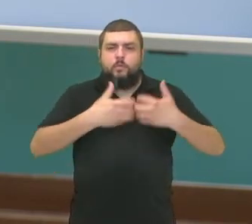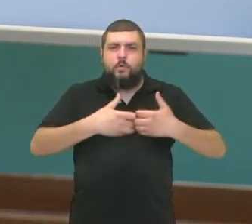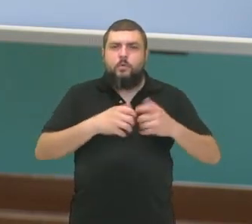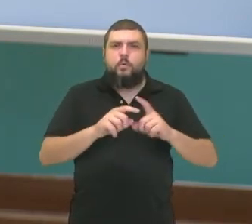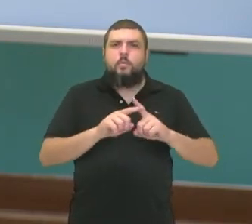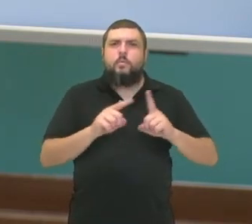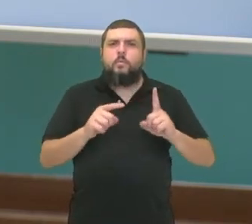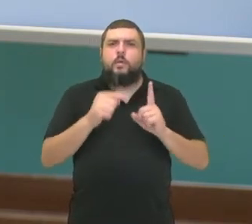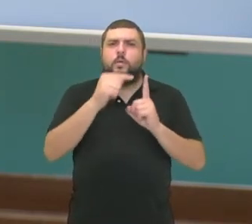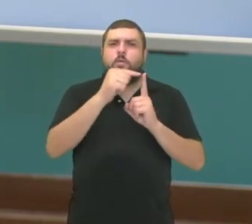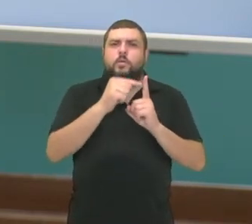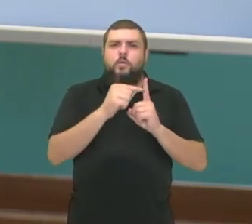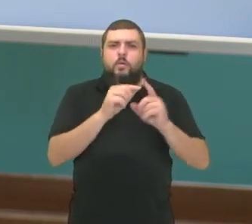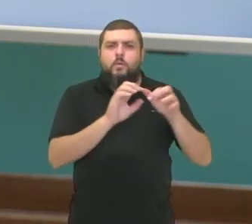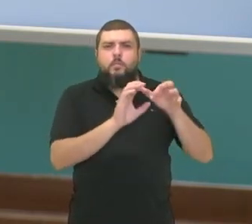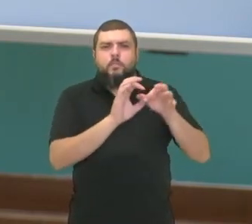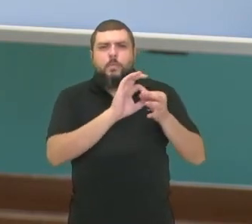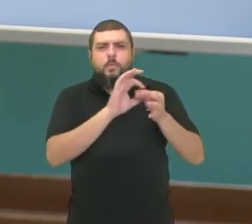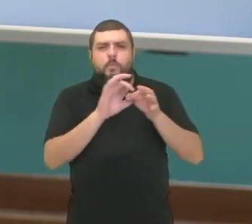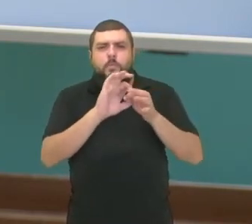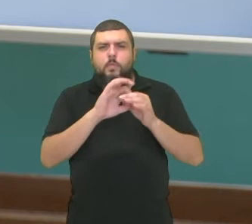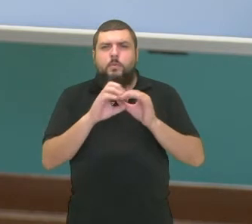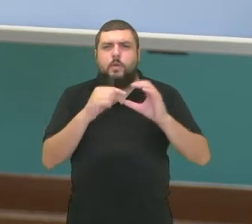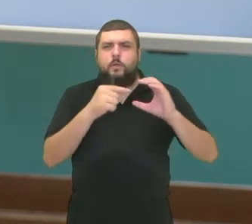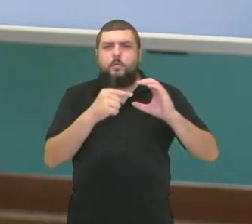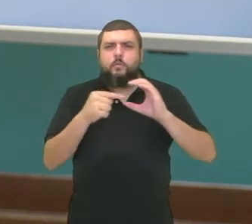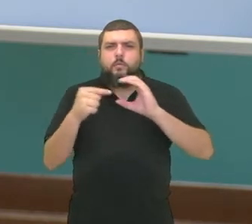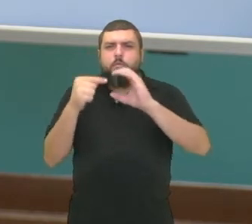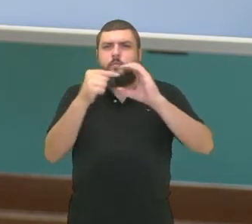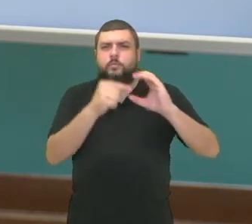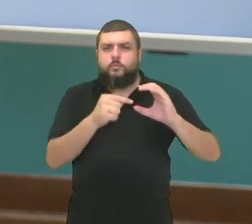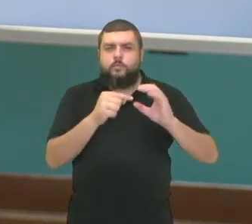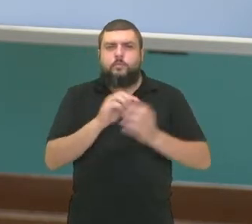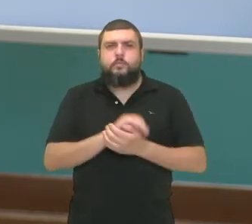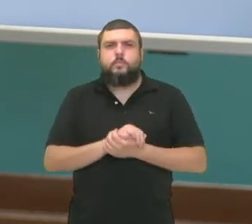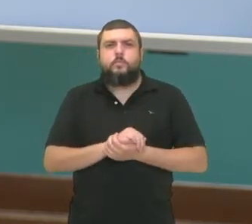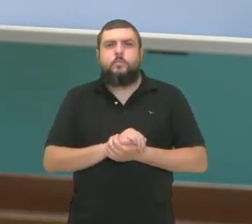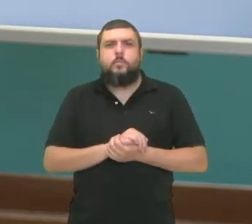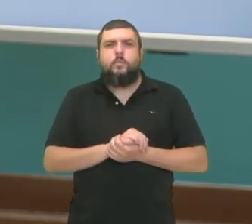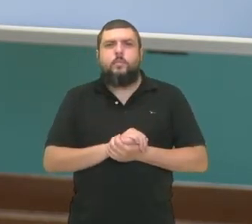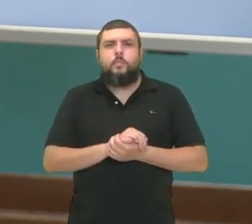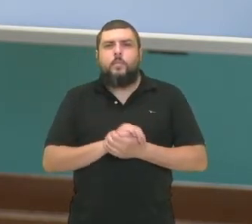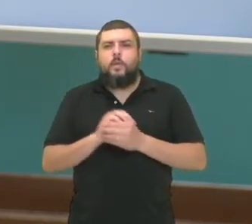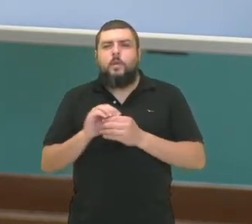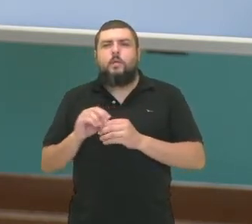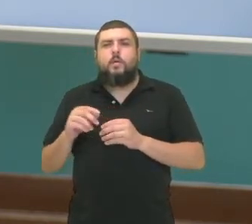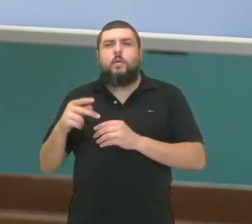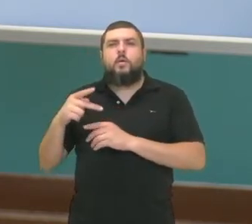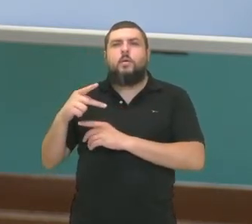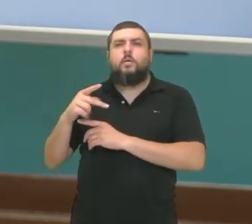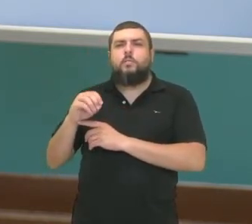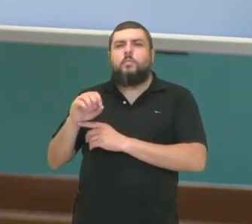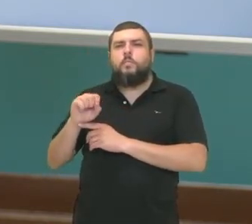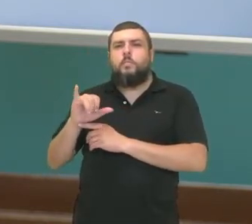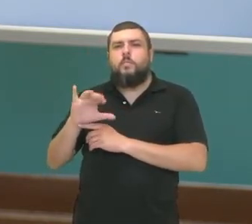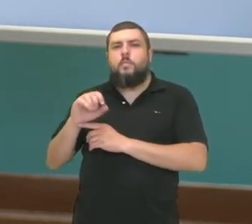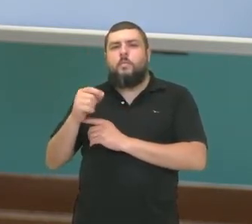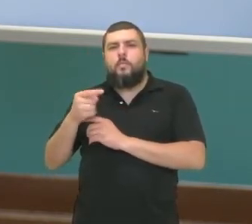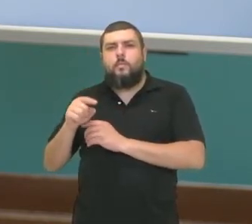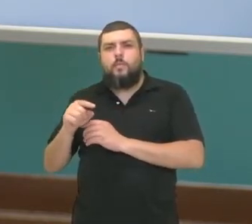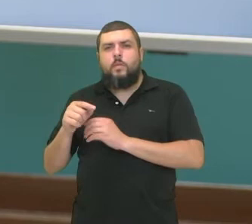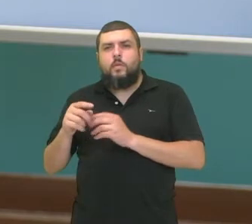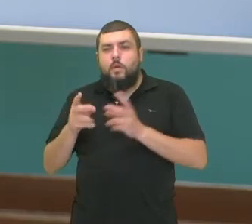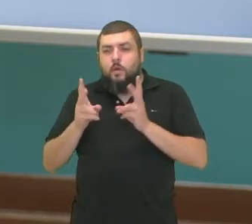de cadeia carbônica. A isomeria de posição, os isômeros pertencem à mesma função, têm o mesmo tipo de